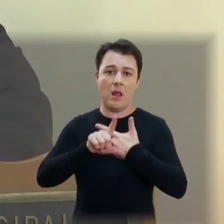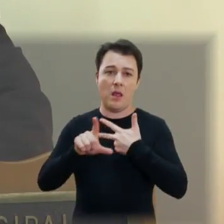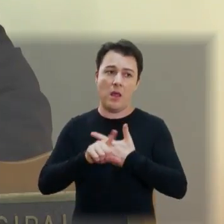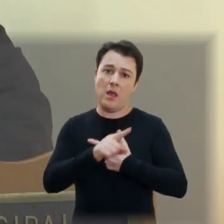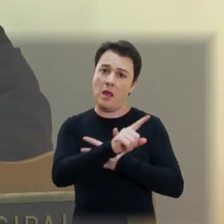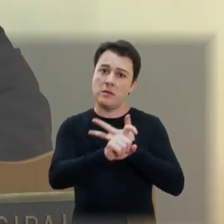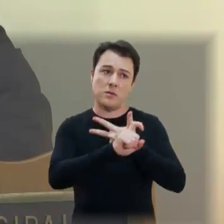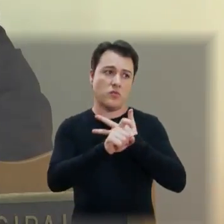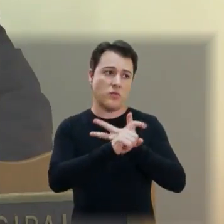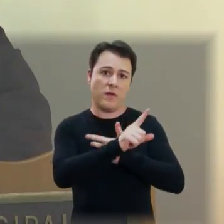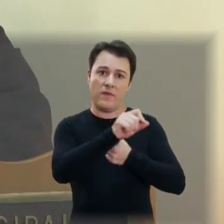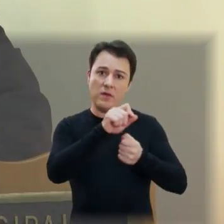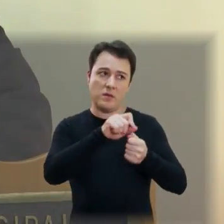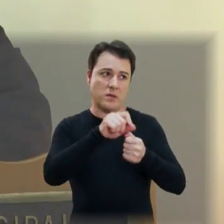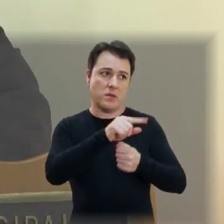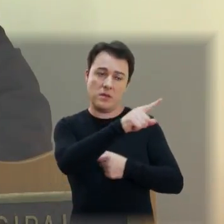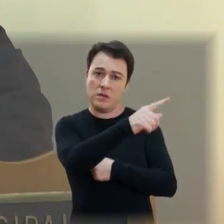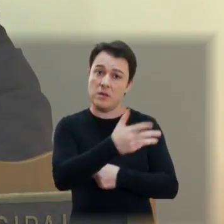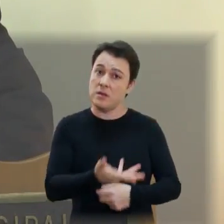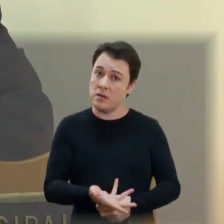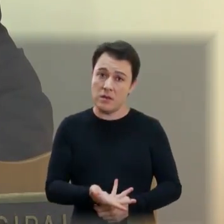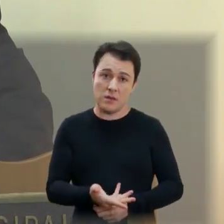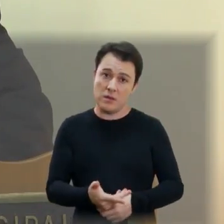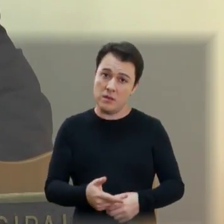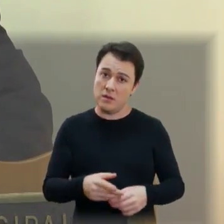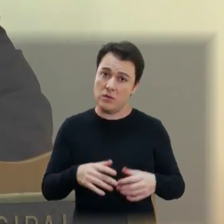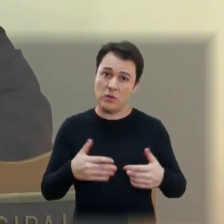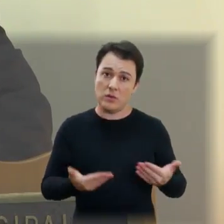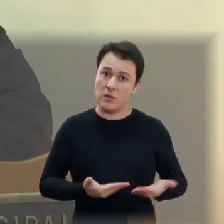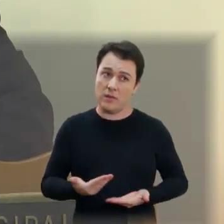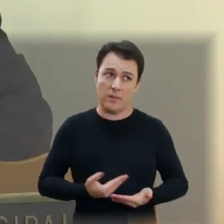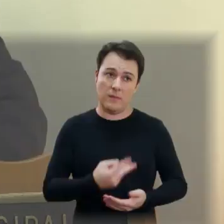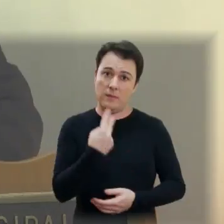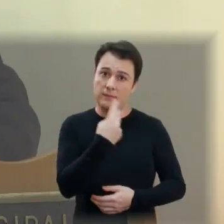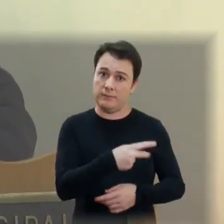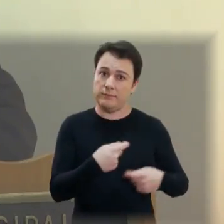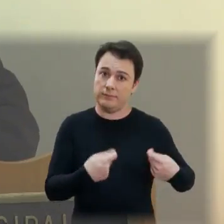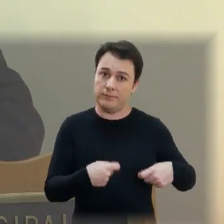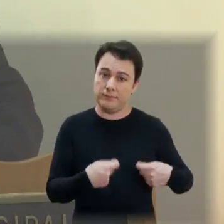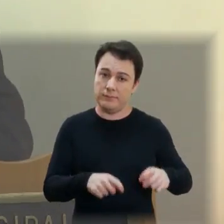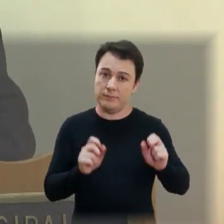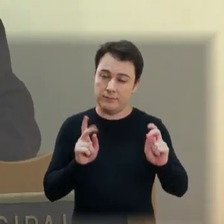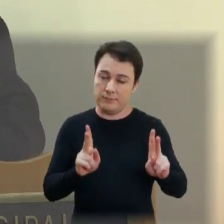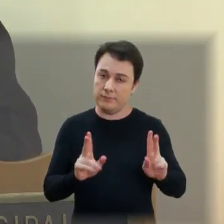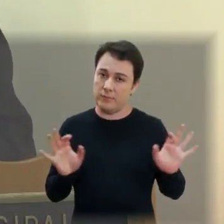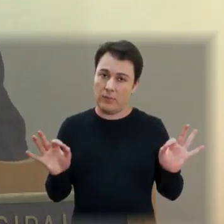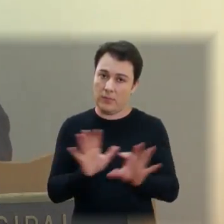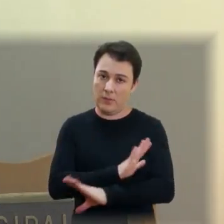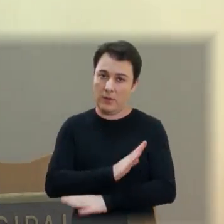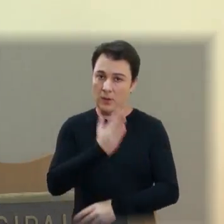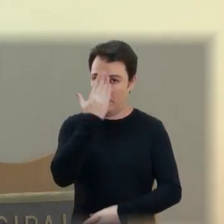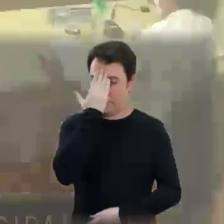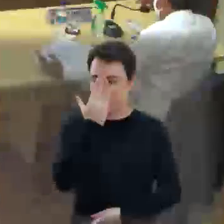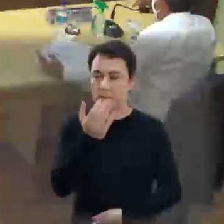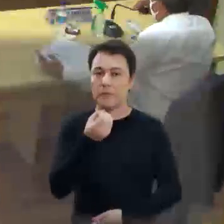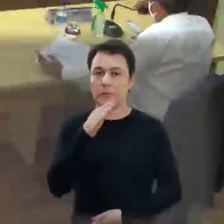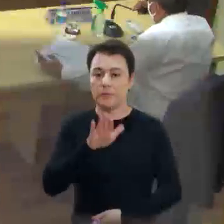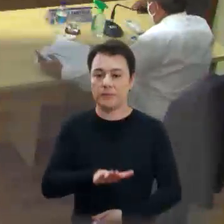executivo vai executar. Quem executa o serviço todo é o executivo. Ó, por hoje é só uma boa tarde.